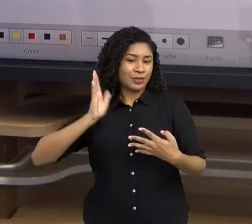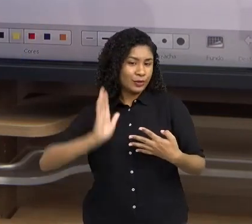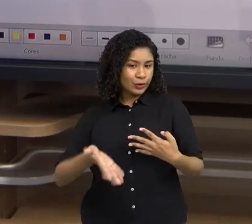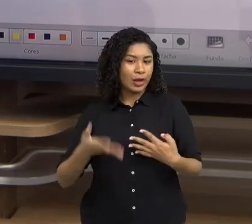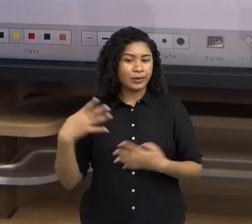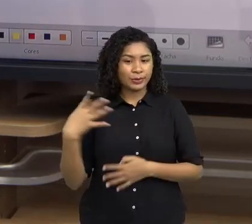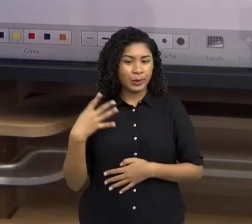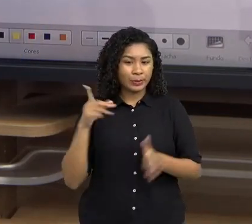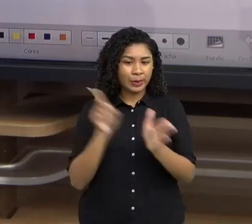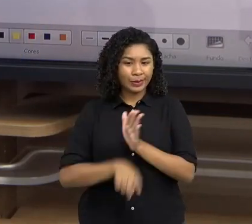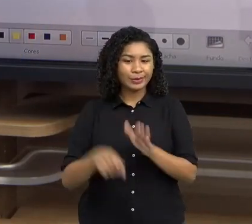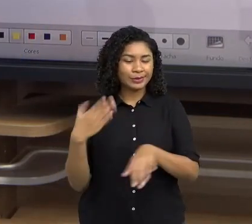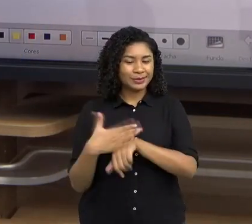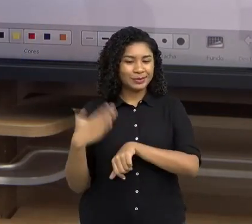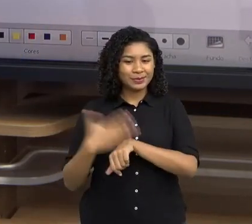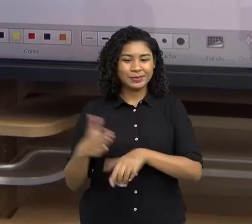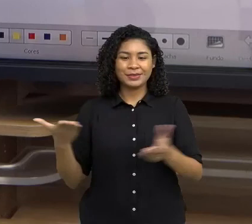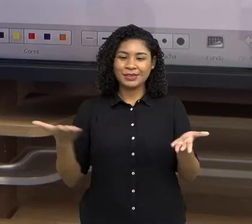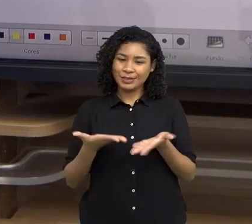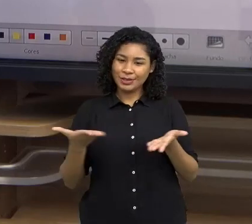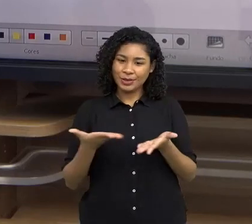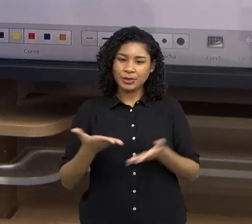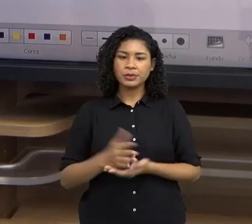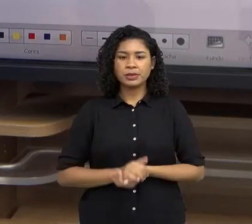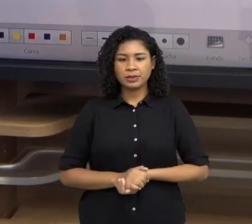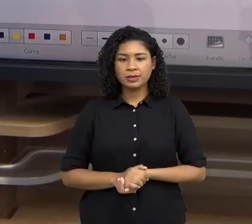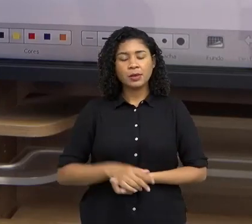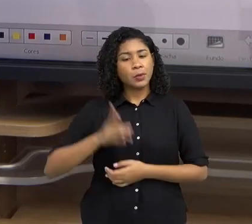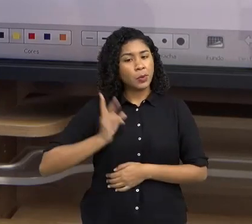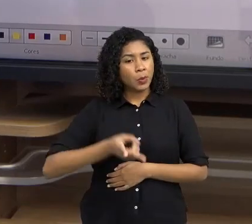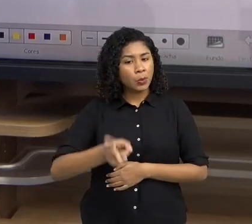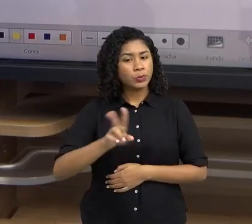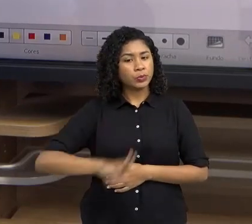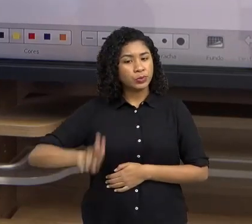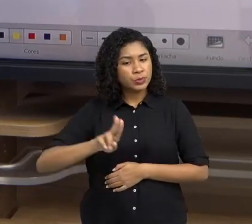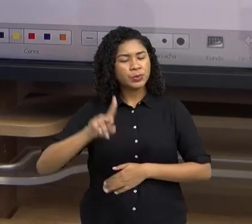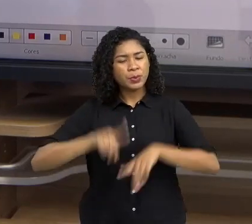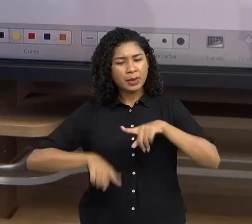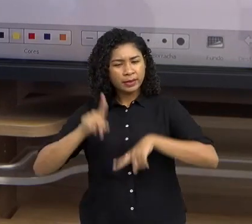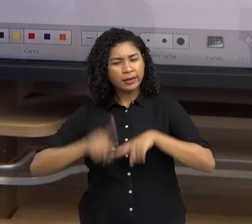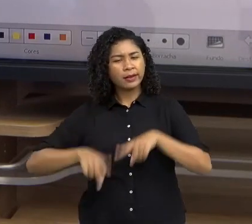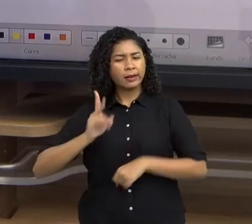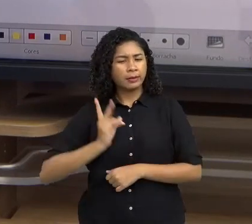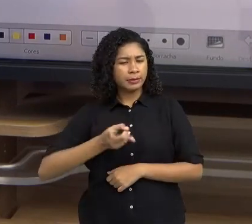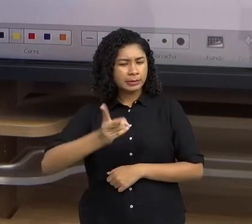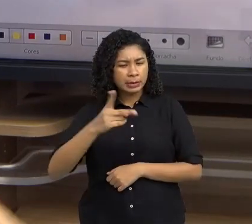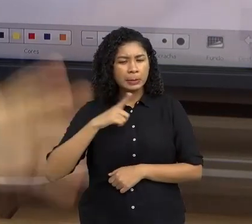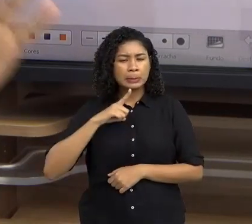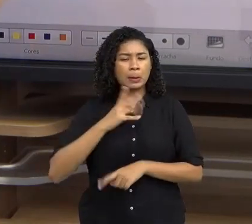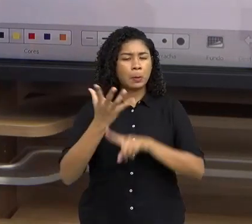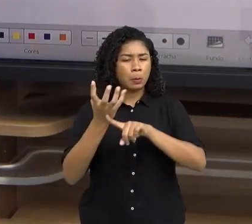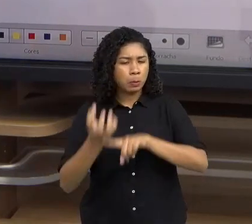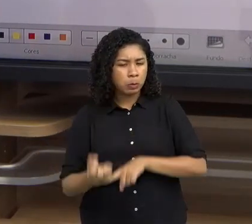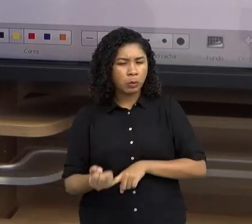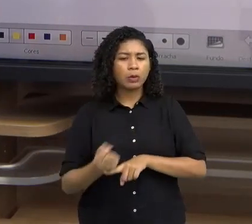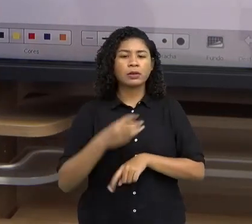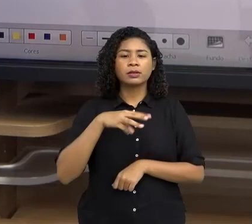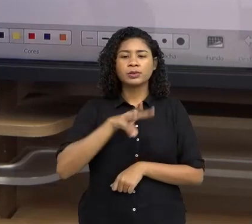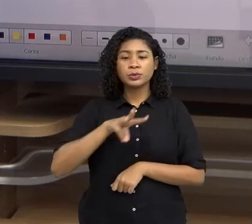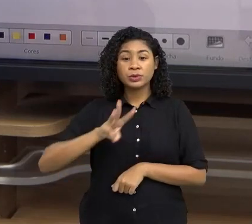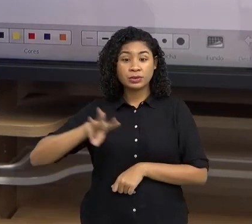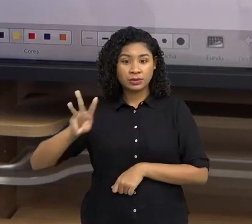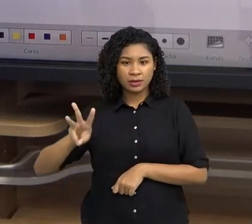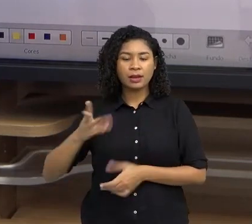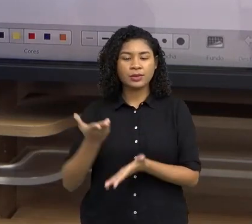nosso praticando de hoje. Continuem utilizando os materiais que nós enviamos aí para vocês. Lá pelo site do Aula em Casa